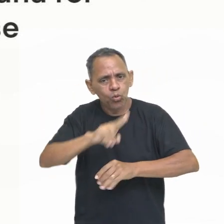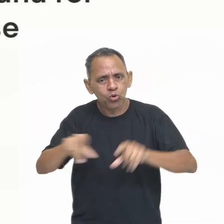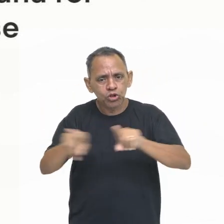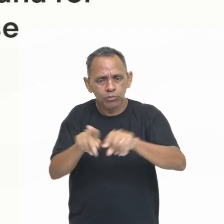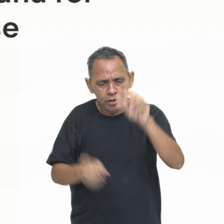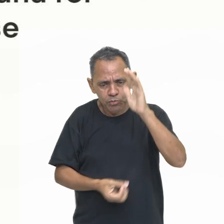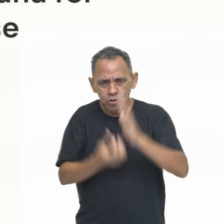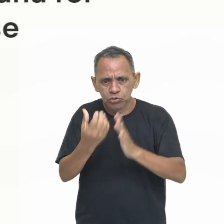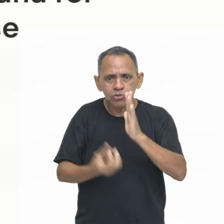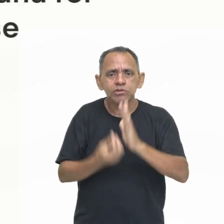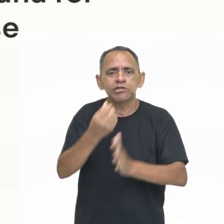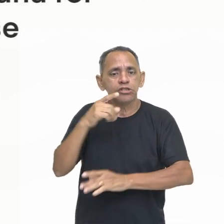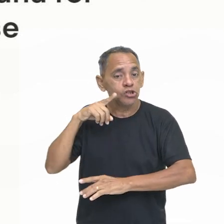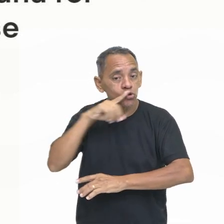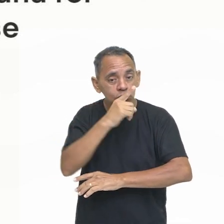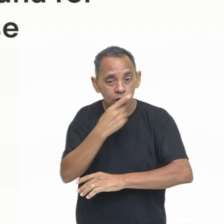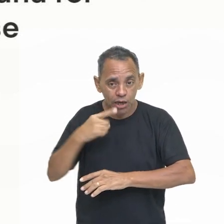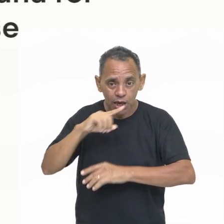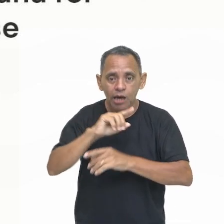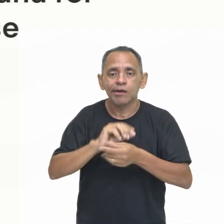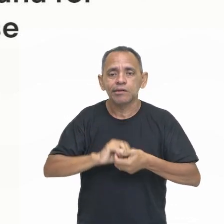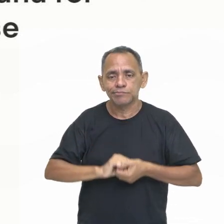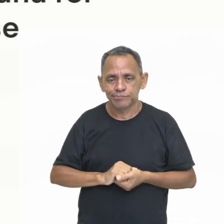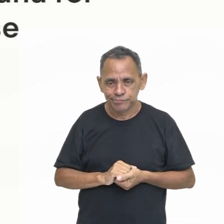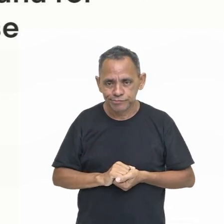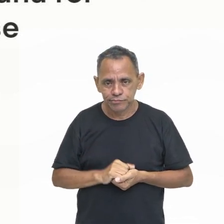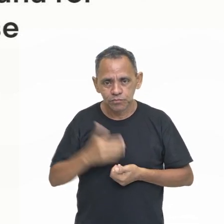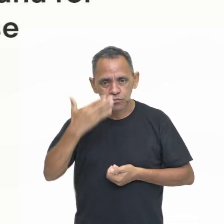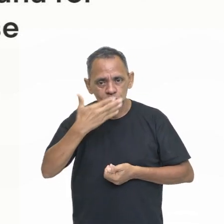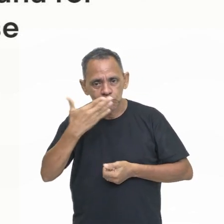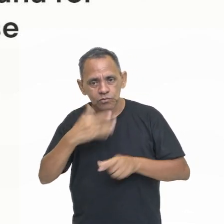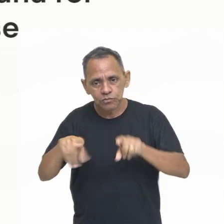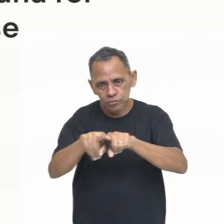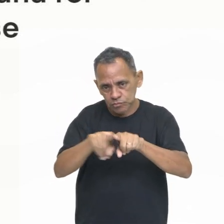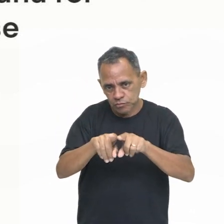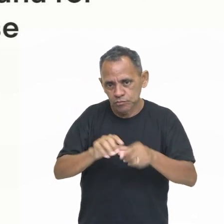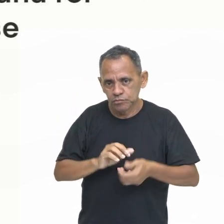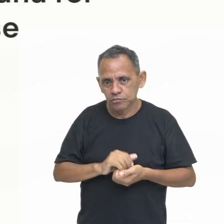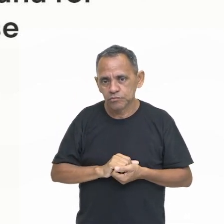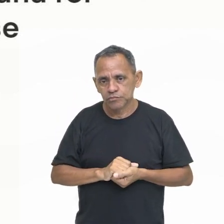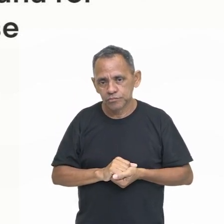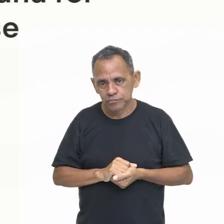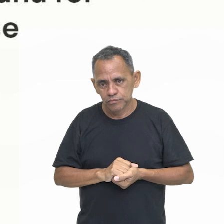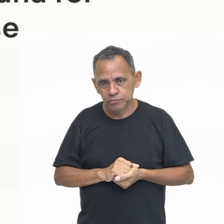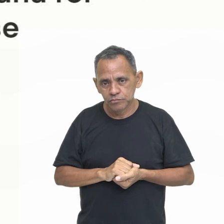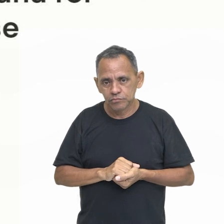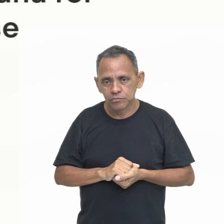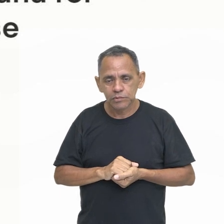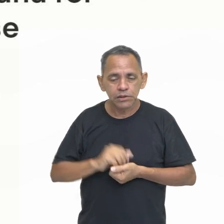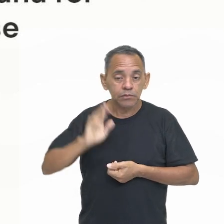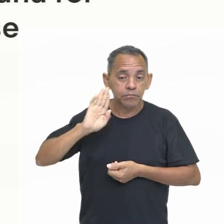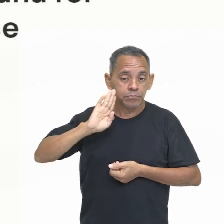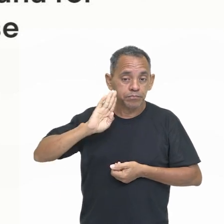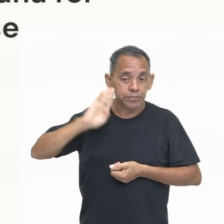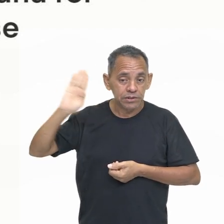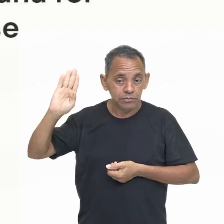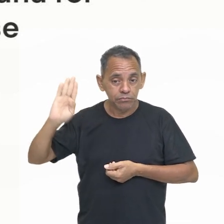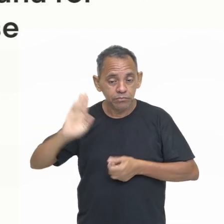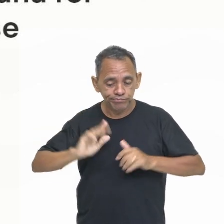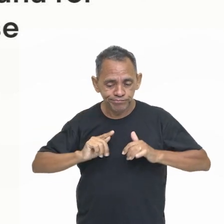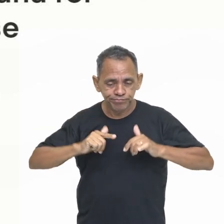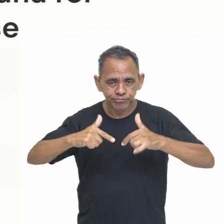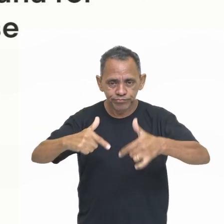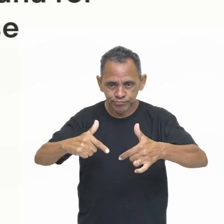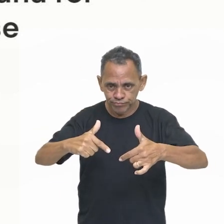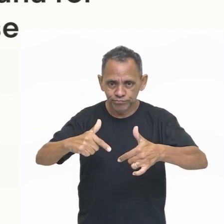cana-de-açúcar. Então, o Brasil torna-se, na verdade, a cana-de-açúcar ela torna-se a principal